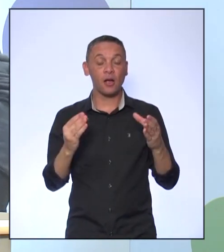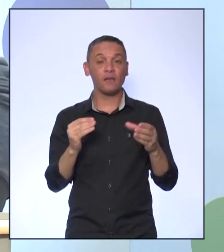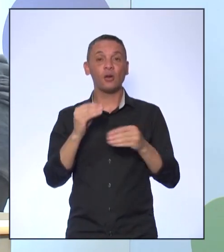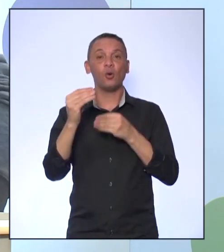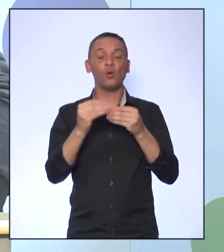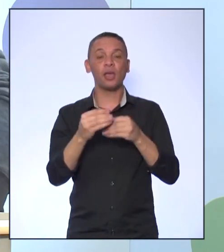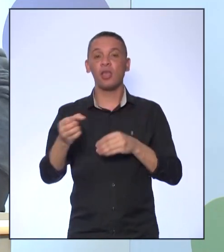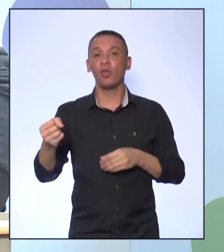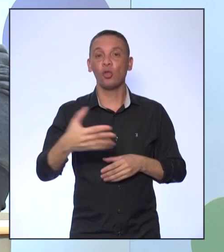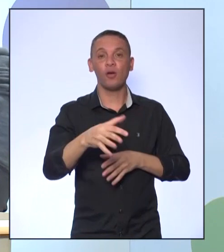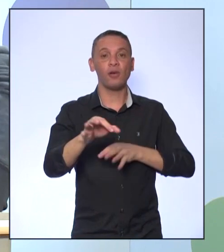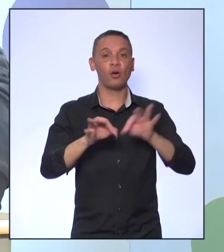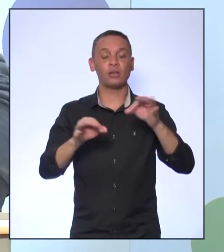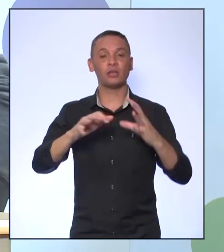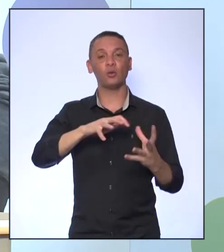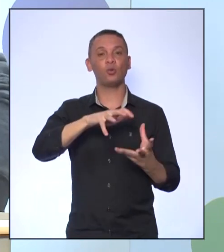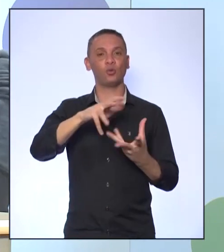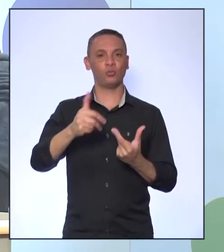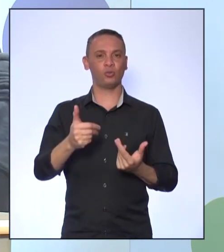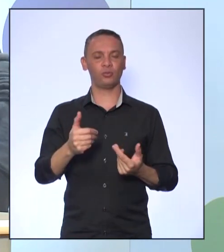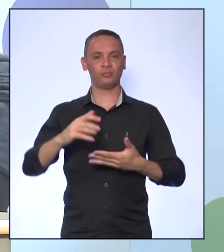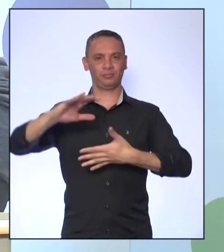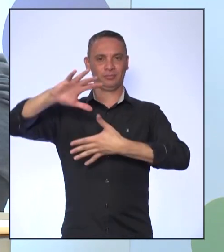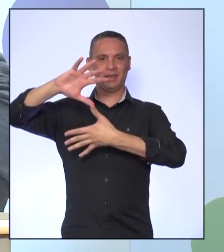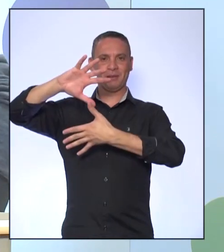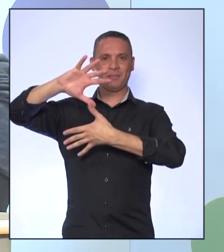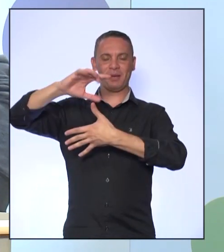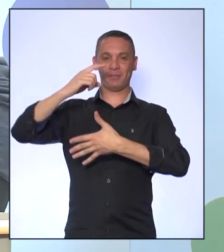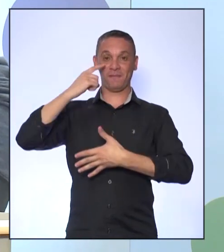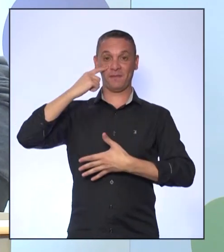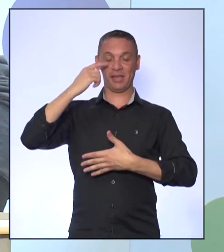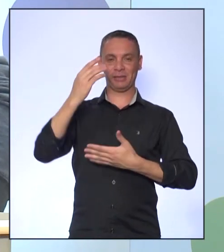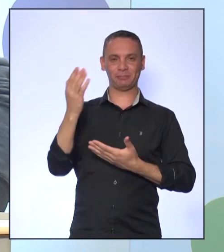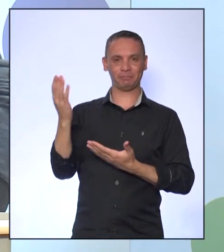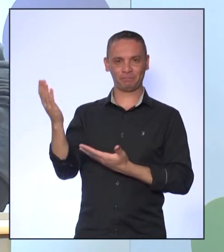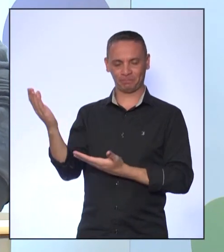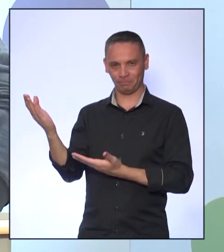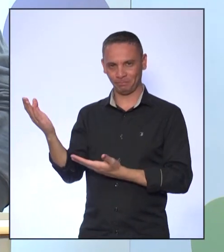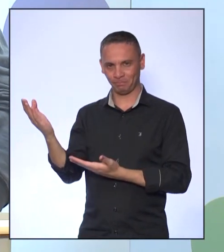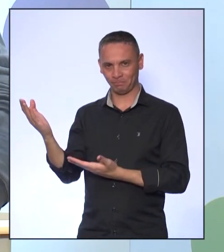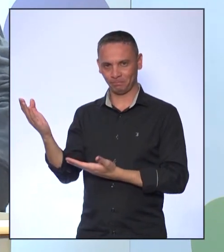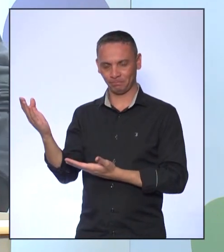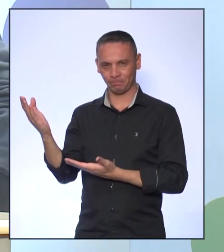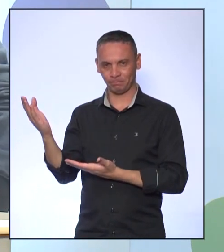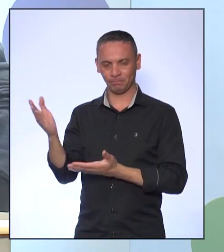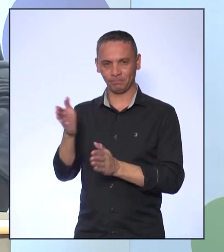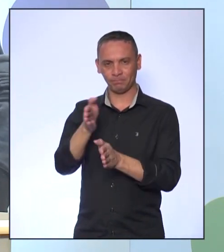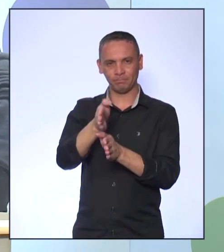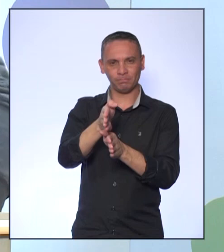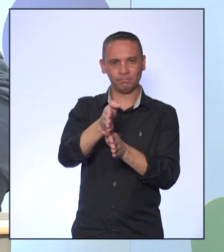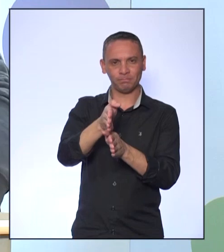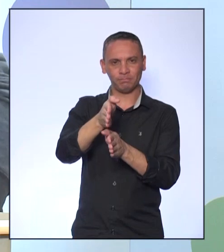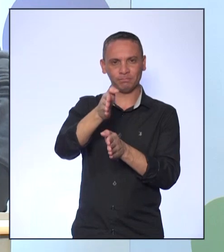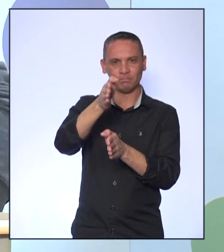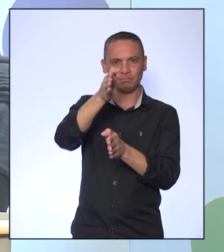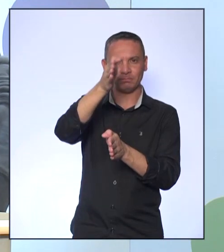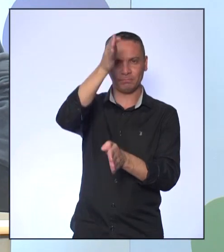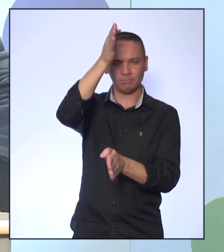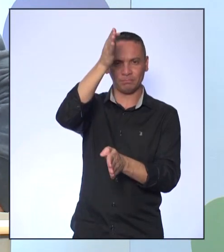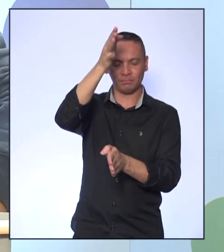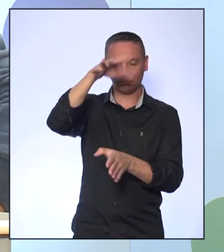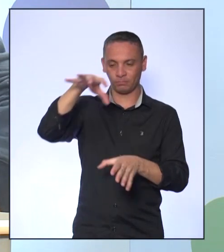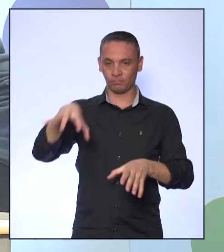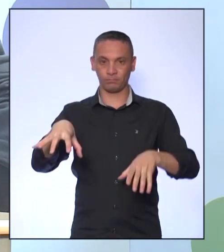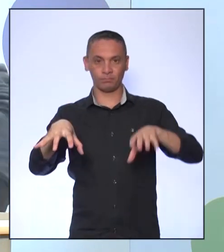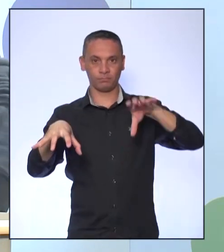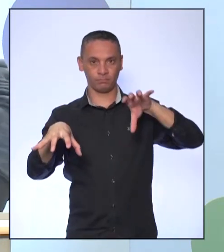ordem mundial, começando aí com esse mapa que vocês vão observar na tela, que divide o planeta em duas